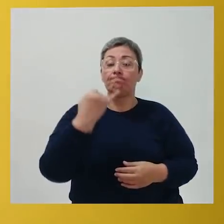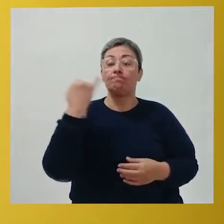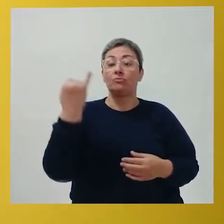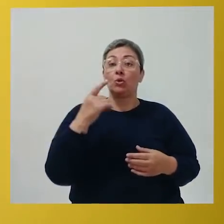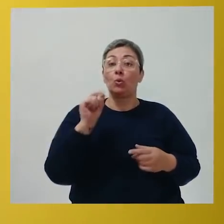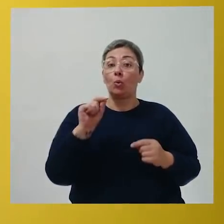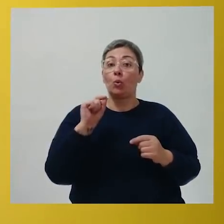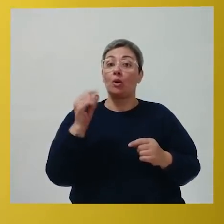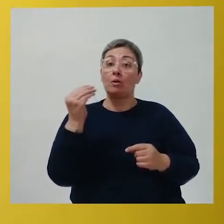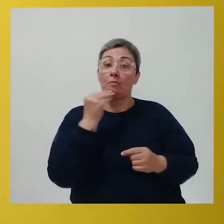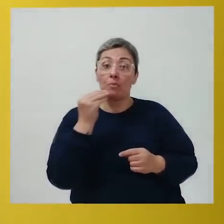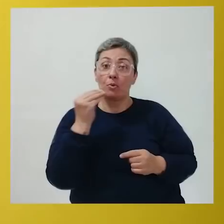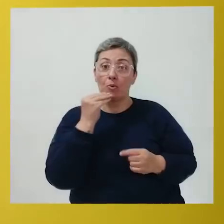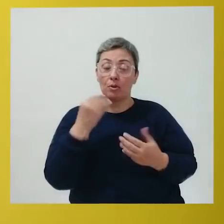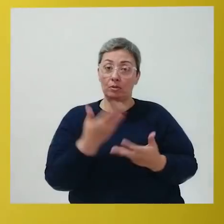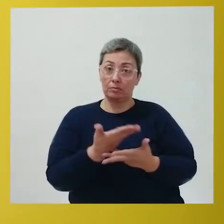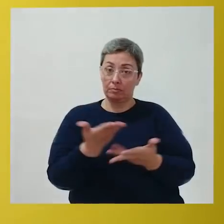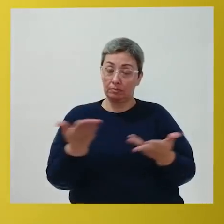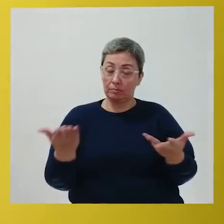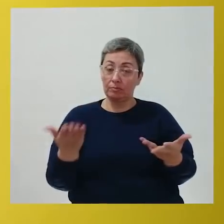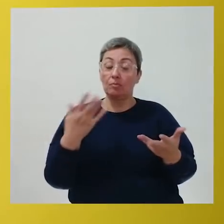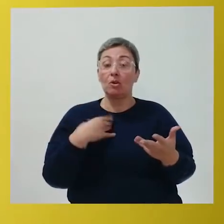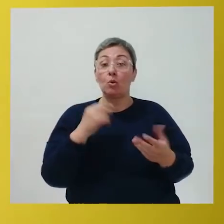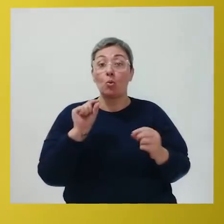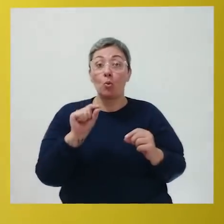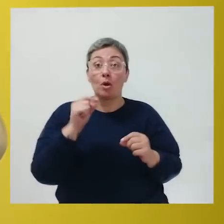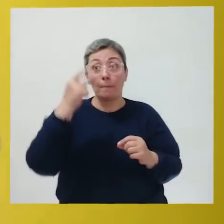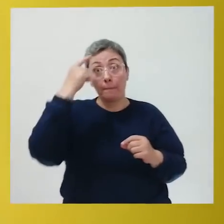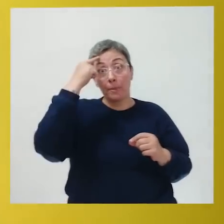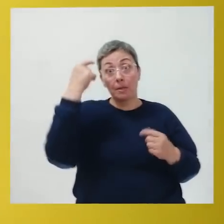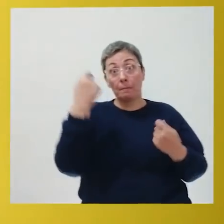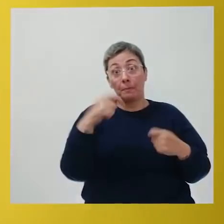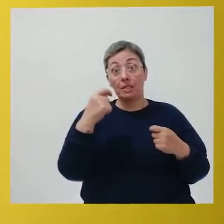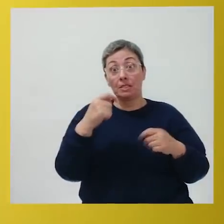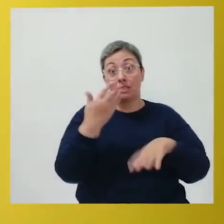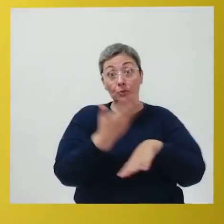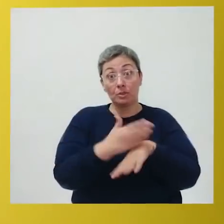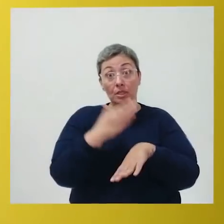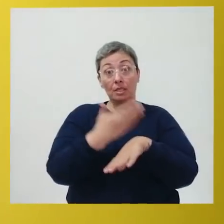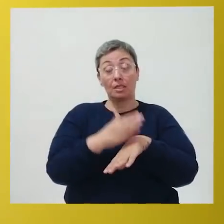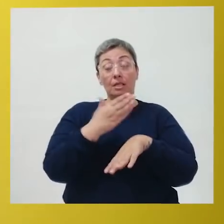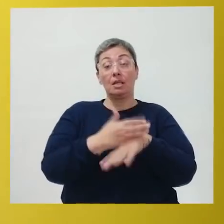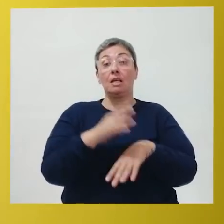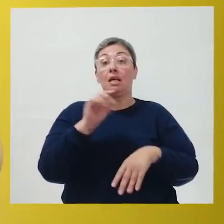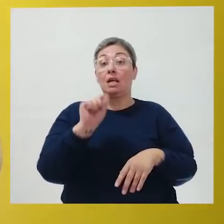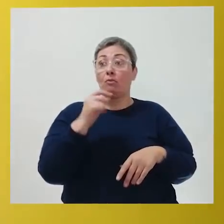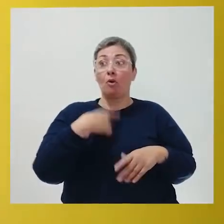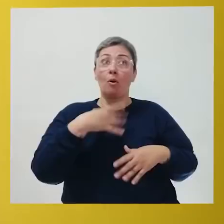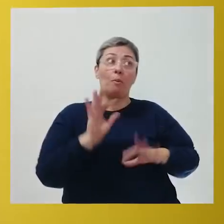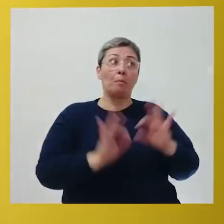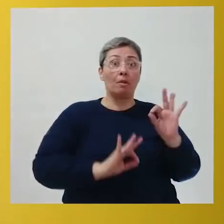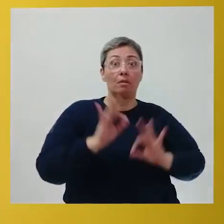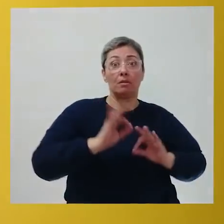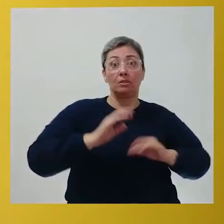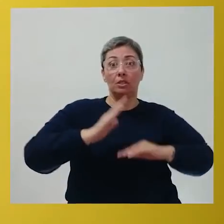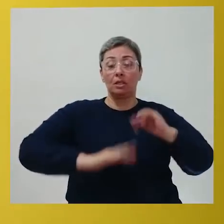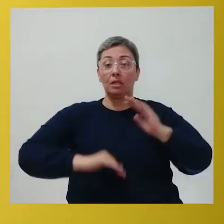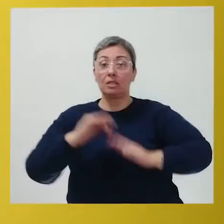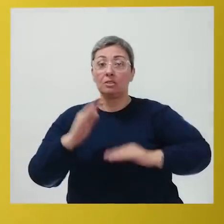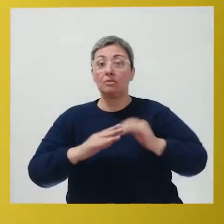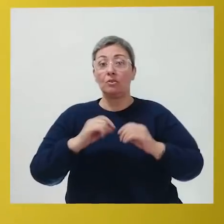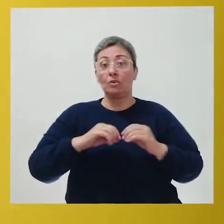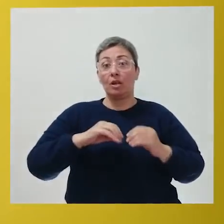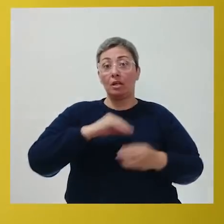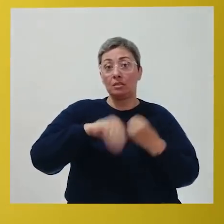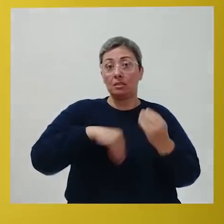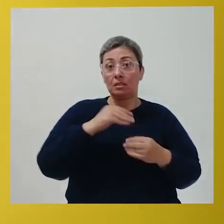importante oportunizar, pensar que eu preciso treinar. Eu não vou planejar uma atividade de salada